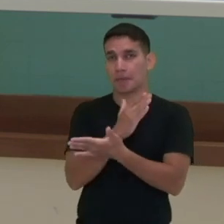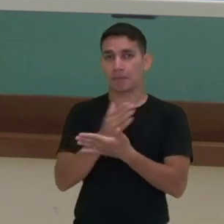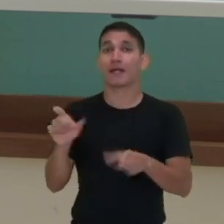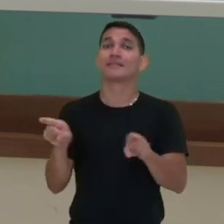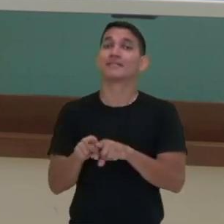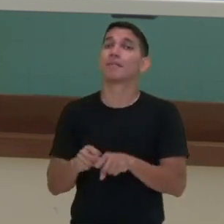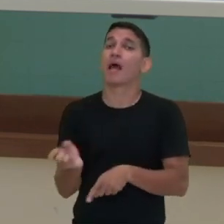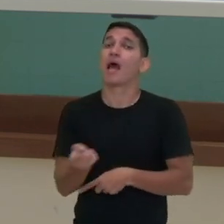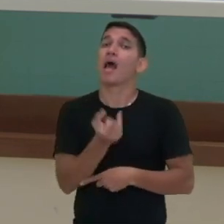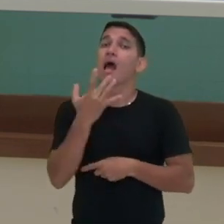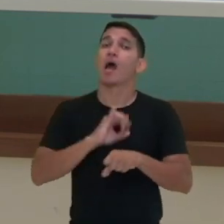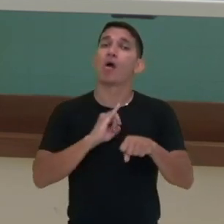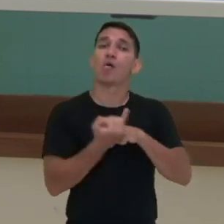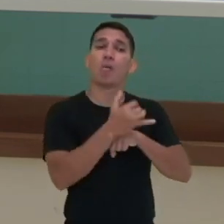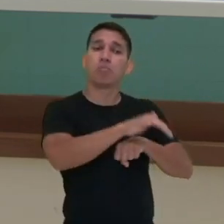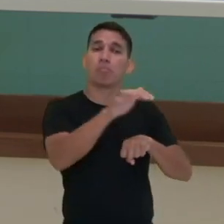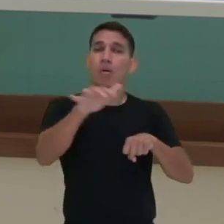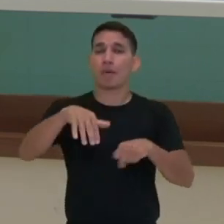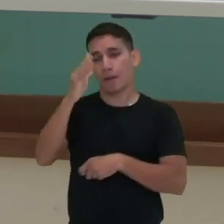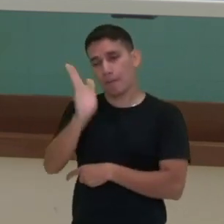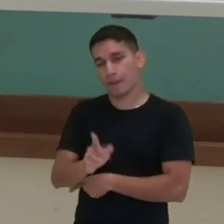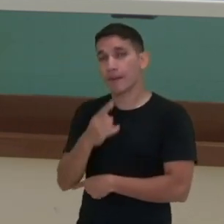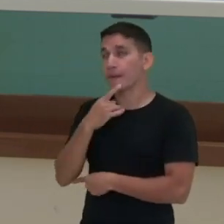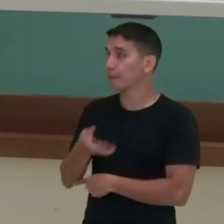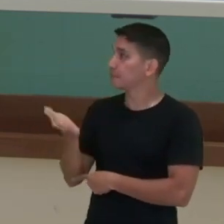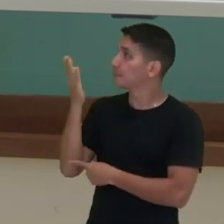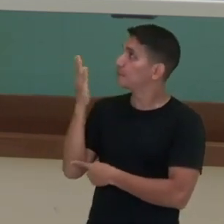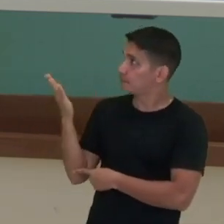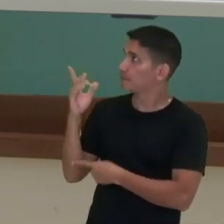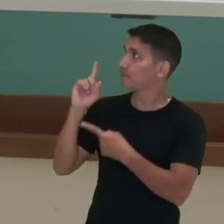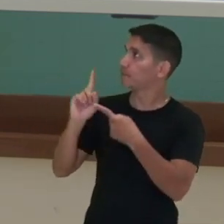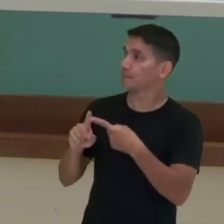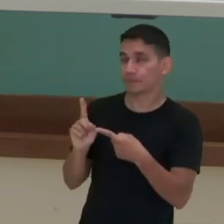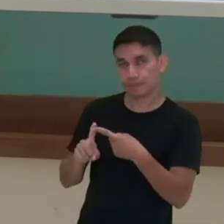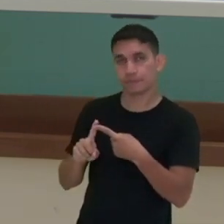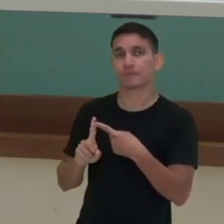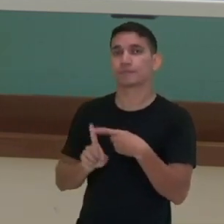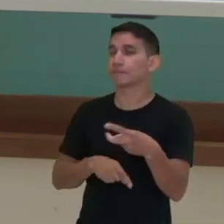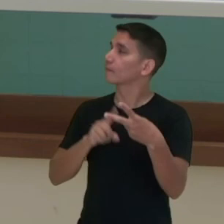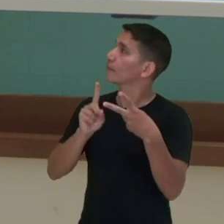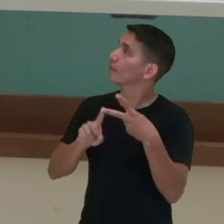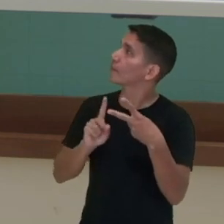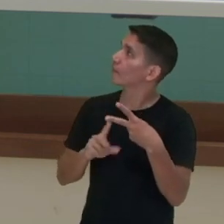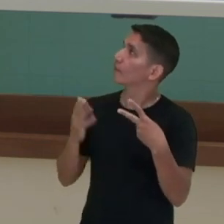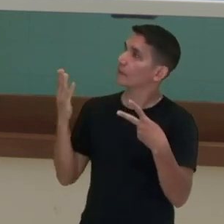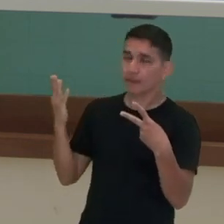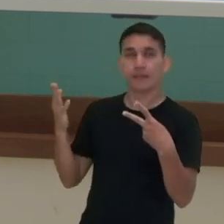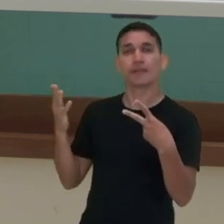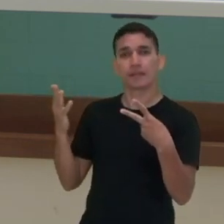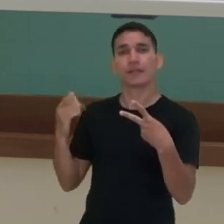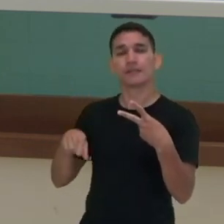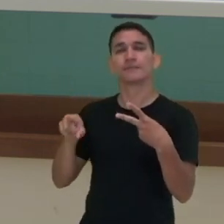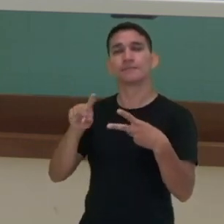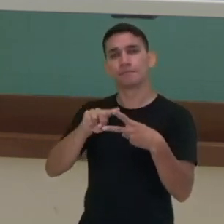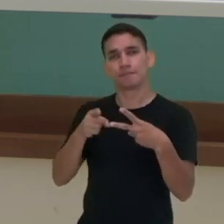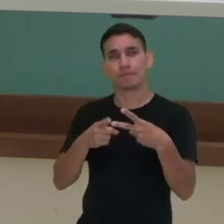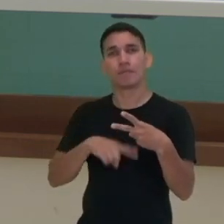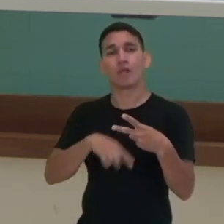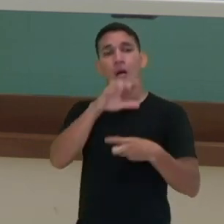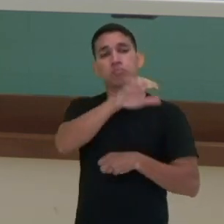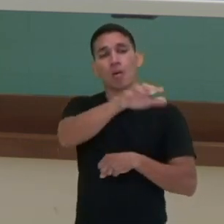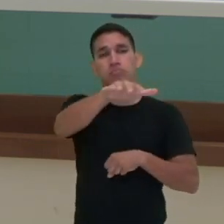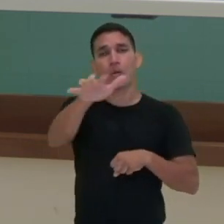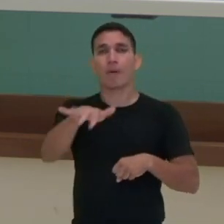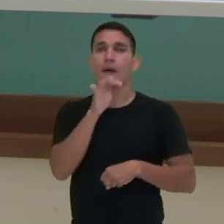temos alguns arquipélagos brasileiros, como o arquipélago de São Pedro e São Paulo, e o arquipélago de Fernando de Noronha são